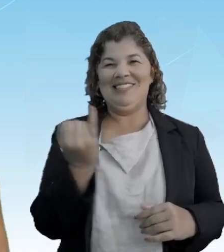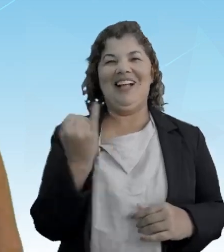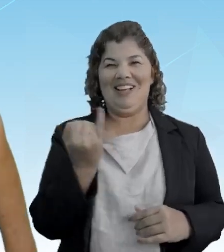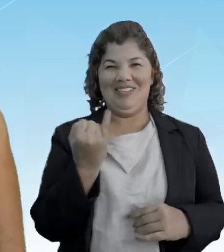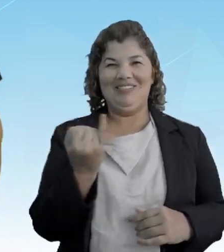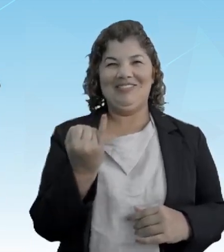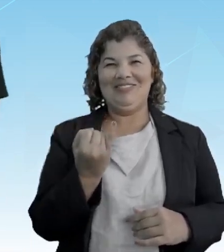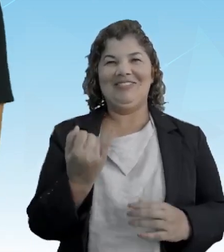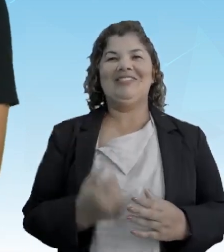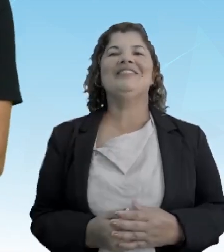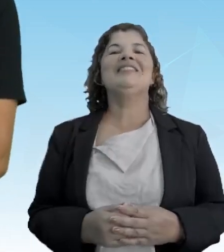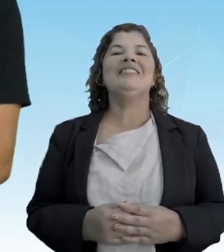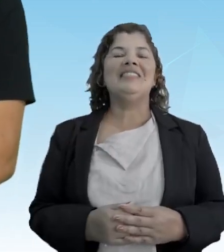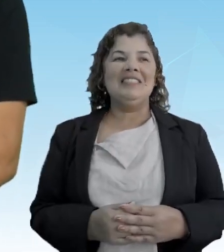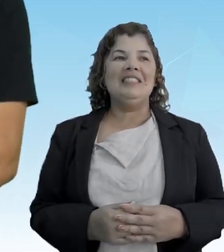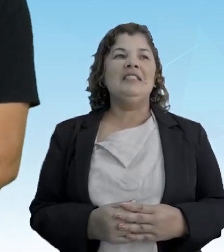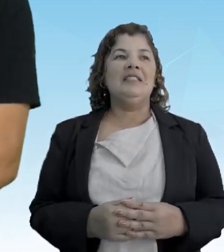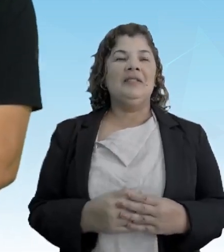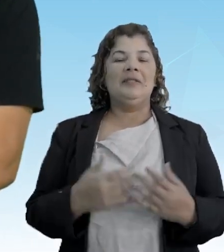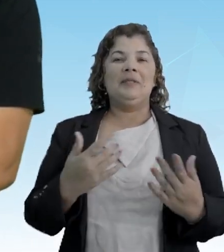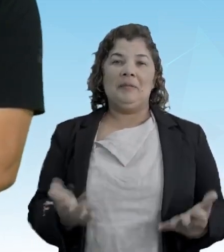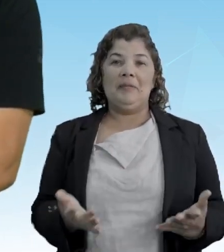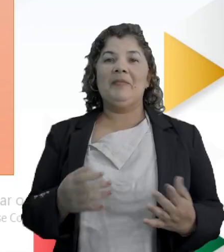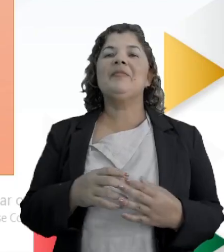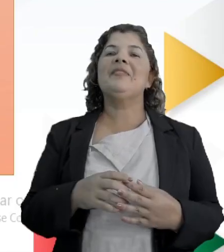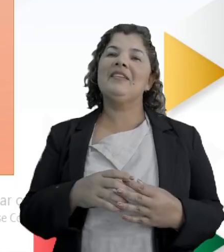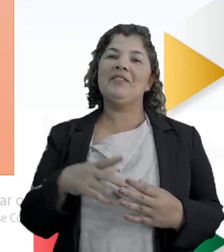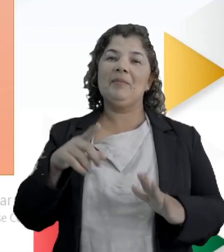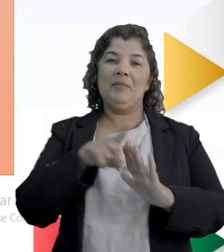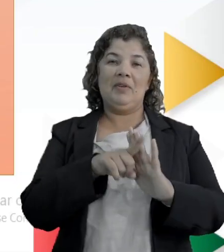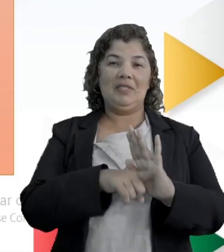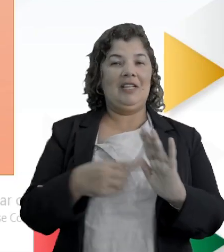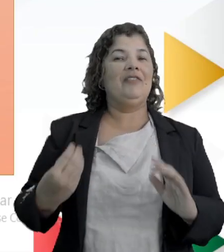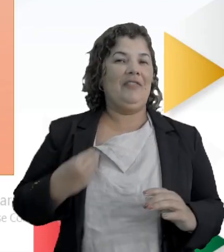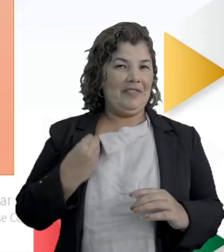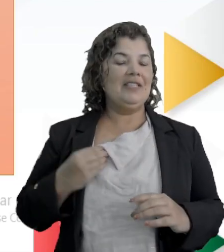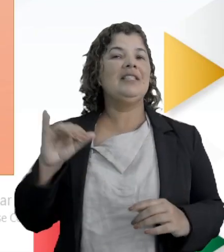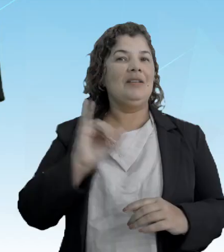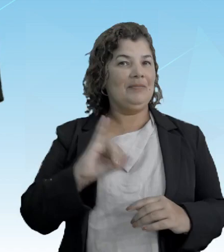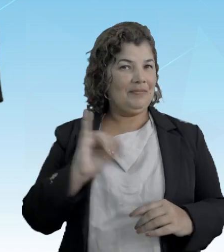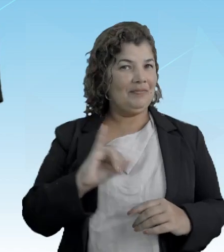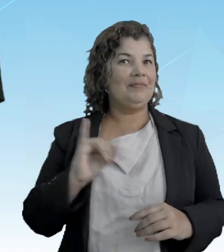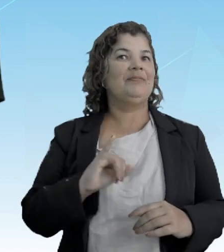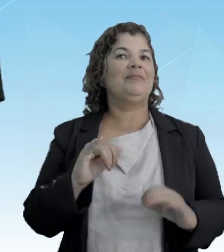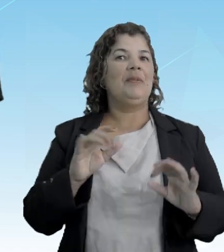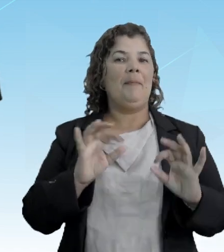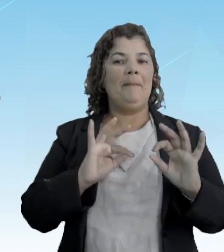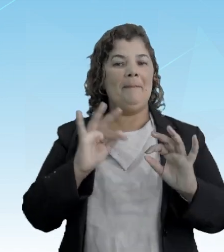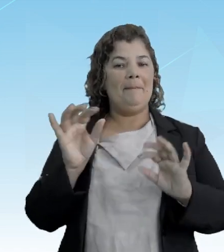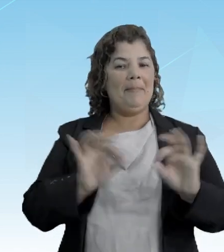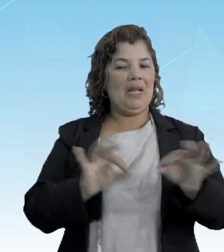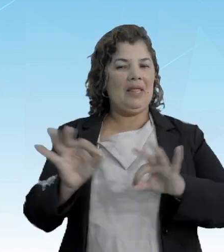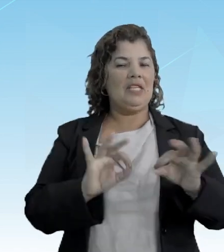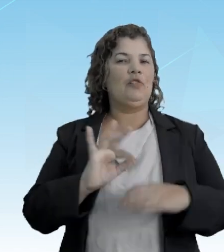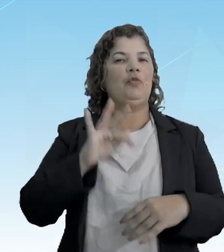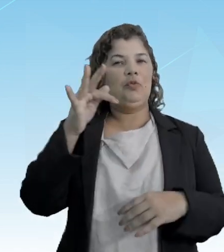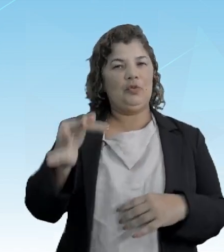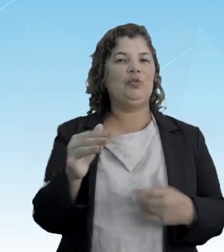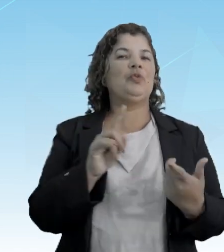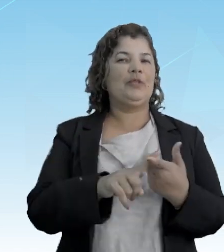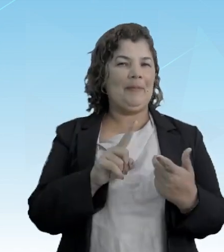fundamental! Ô, professor, interessante. O projeto de vida é fundamental e planejar o futuro também é o quê?